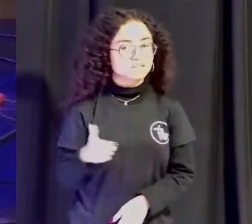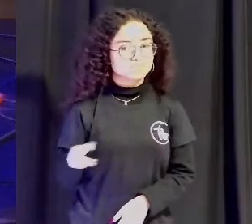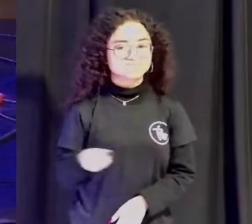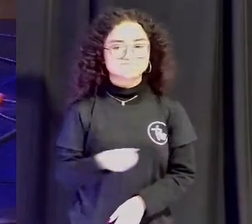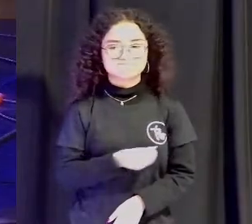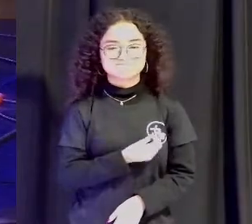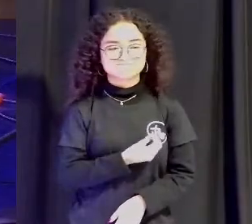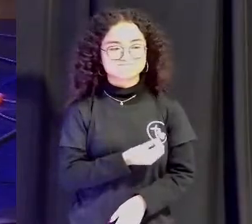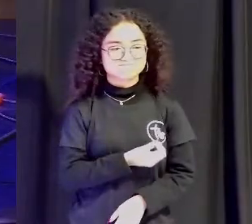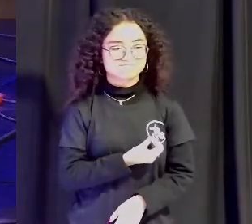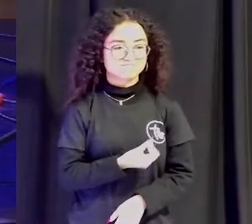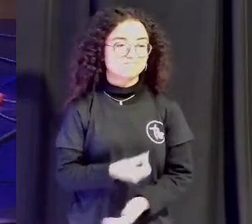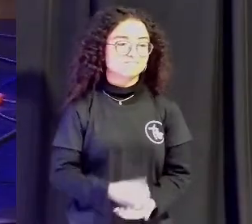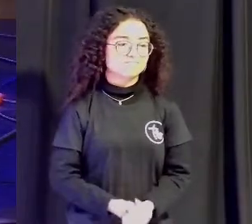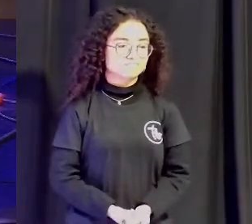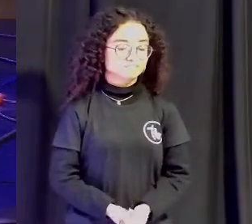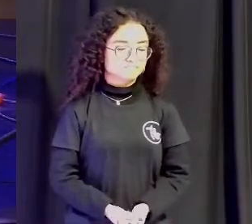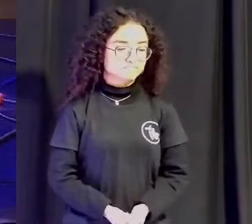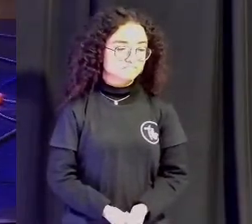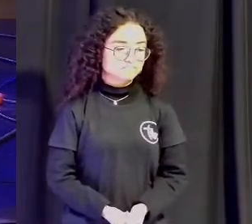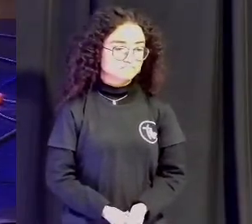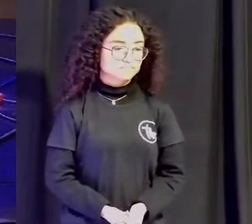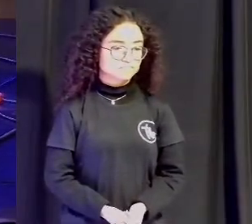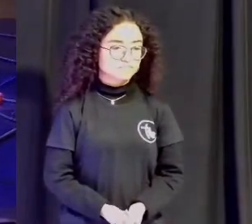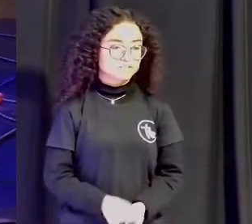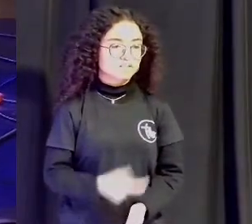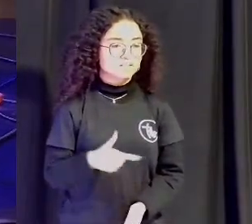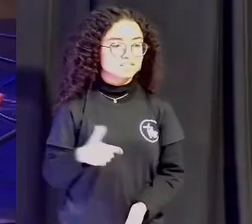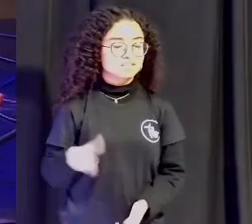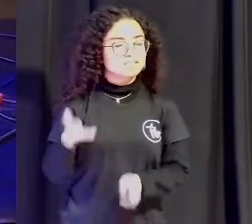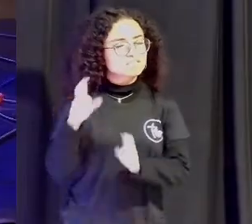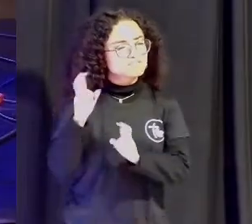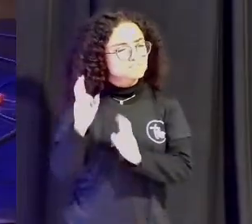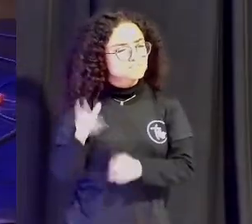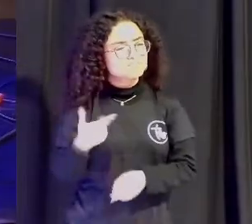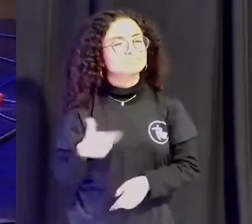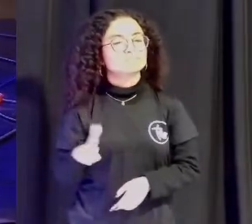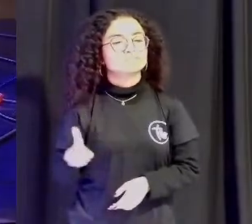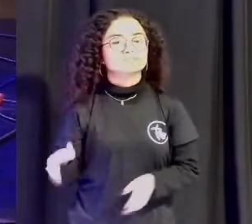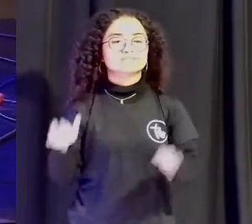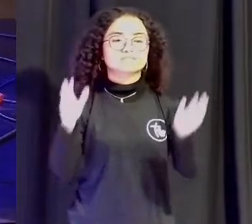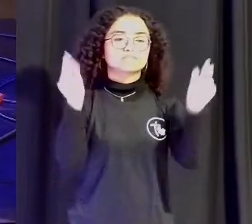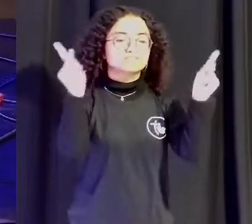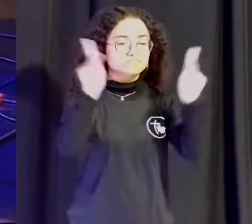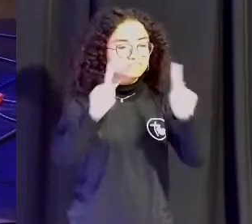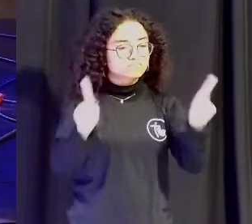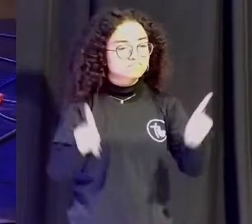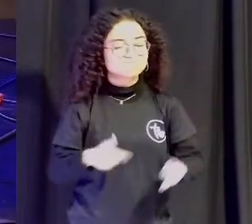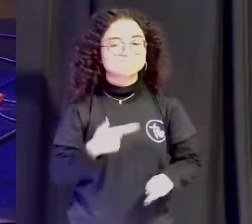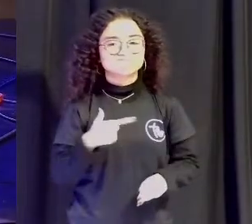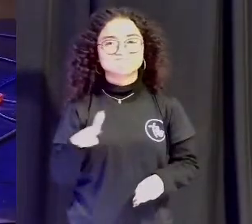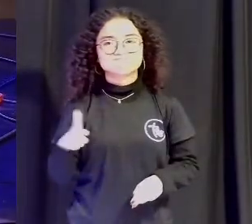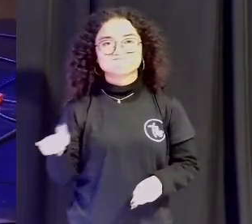para viver, sem esperança, sem paz, sem alegria.